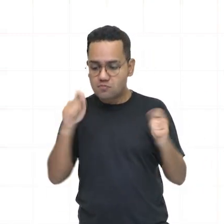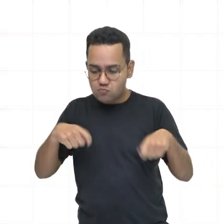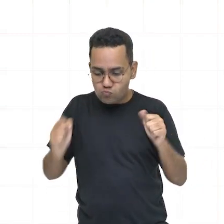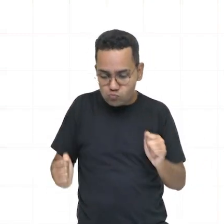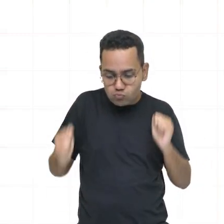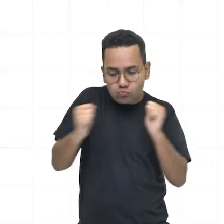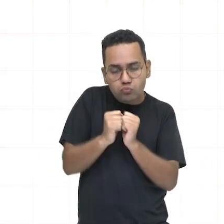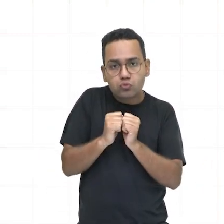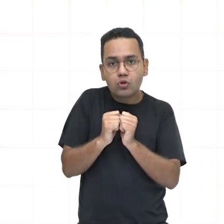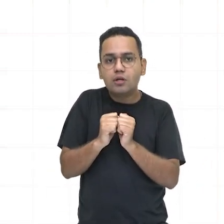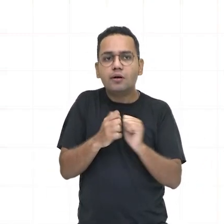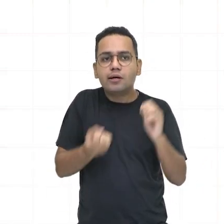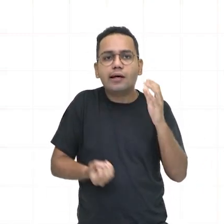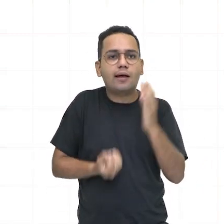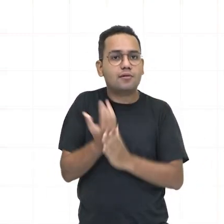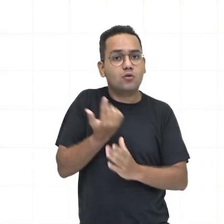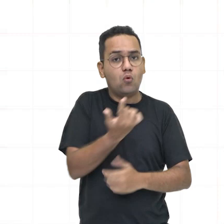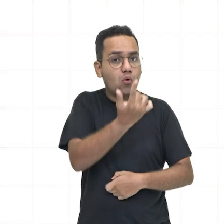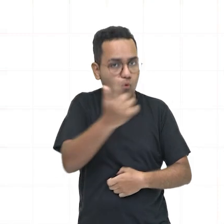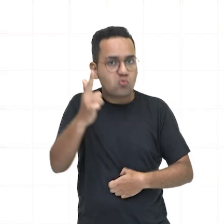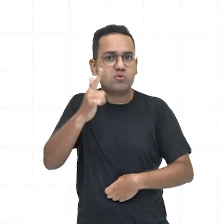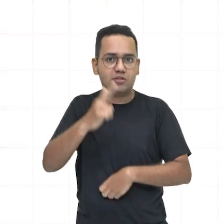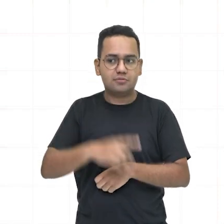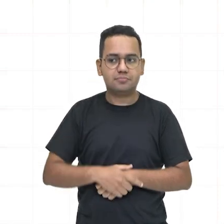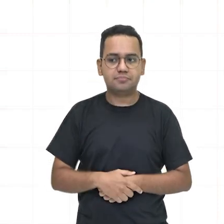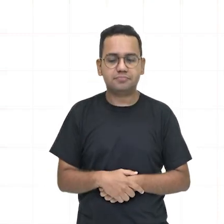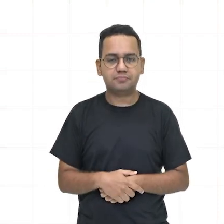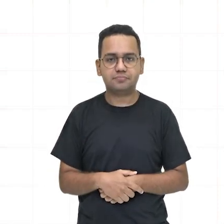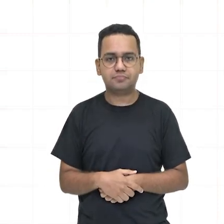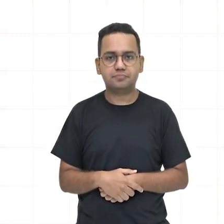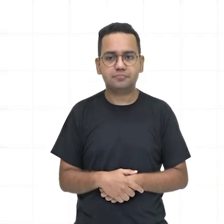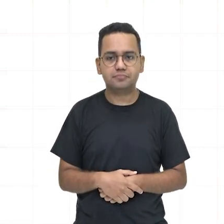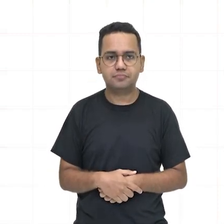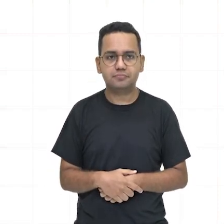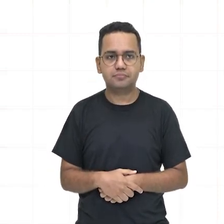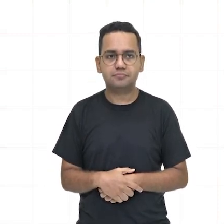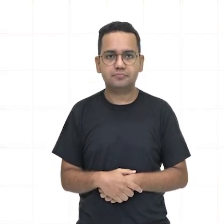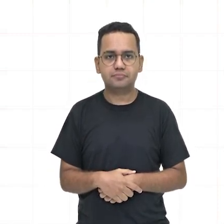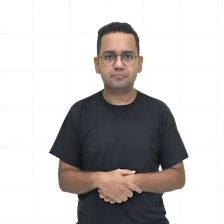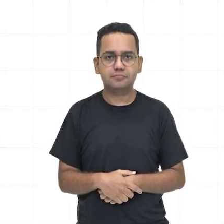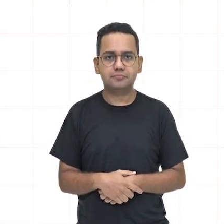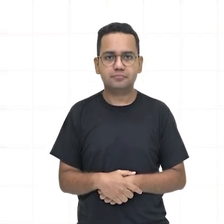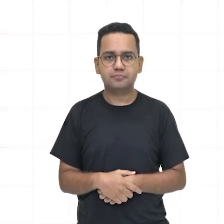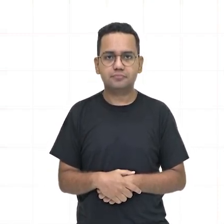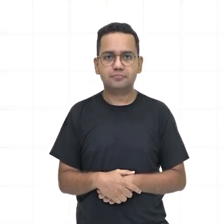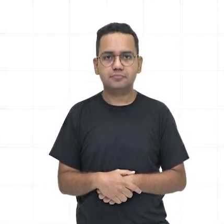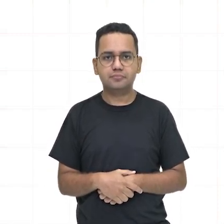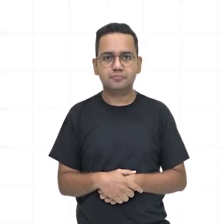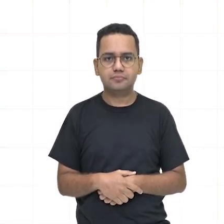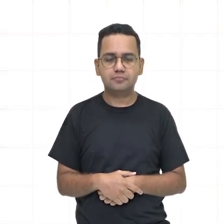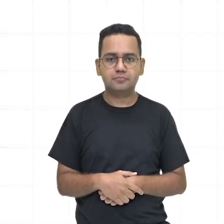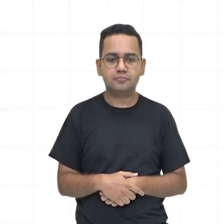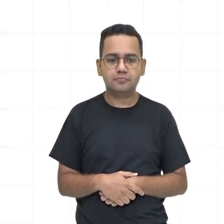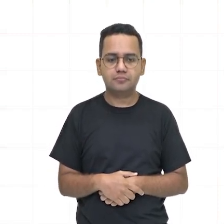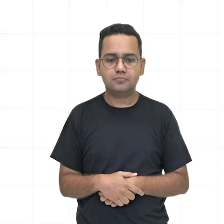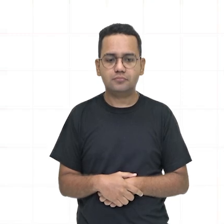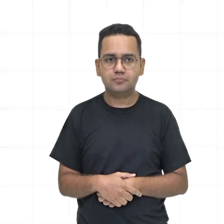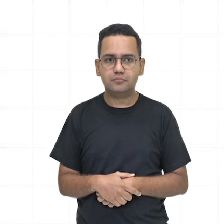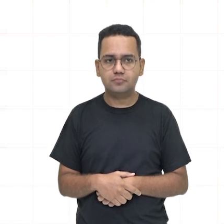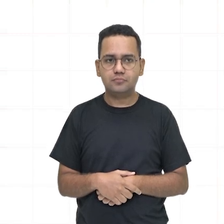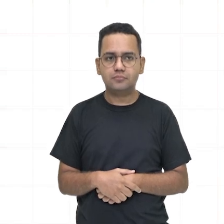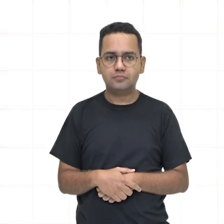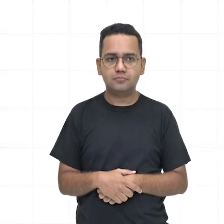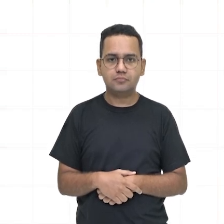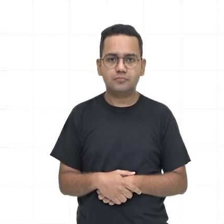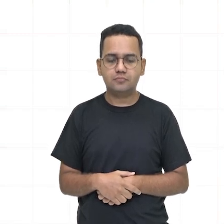formaram novas civilizações, tudo bem? Novas culturas. E além disso, a influência cultural,